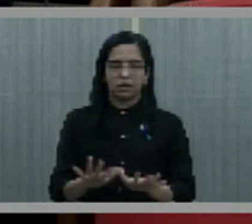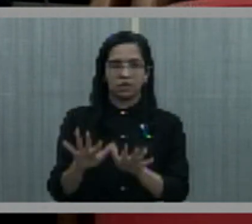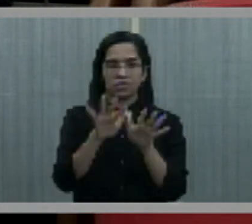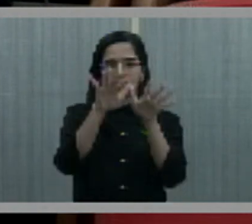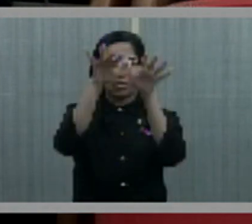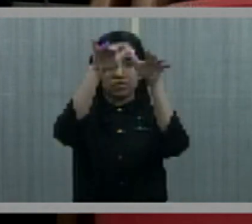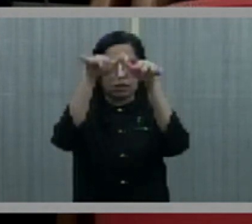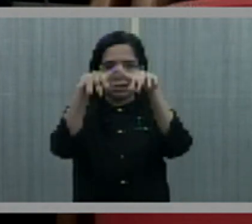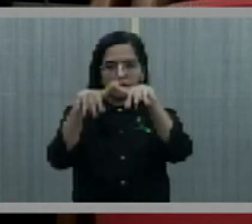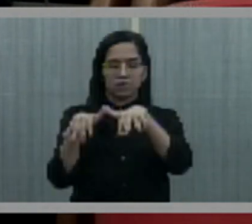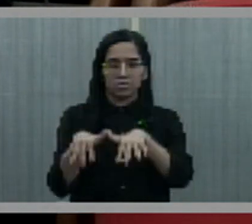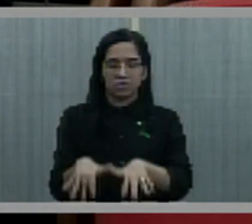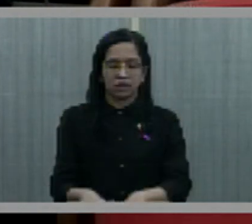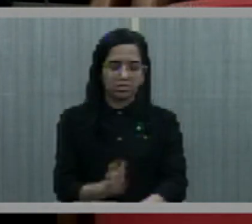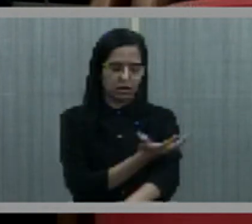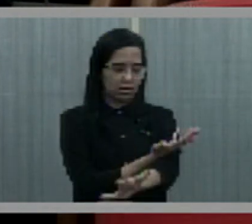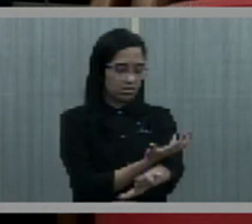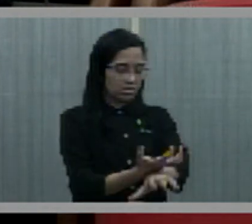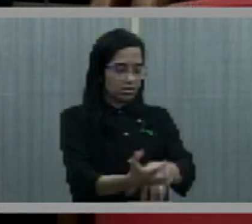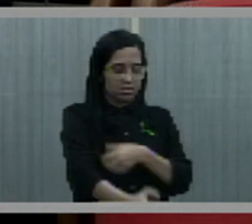rio arriba,